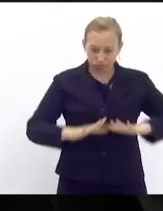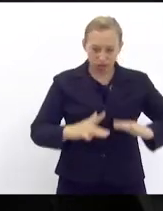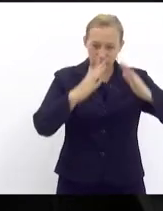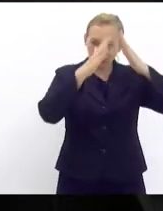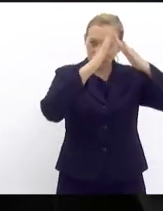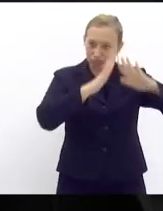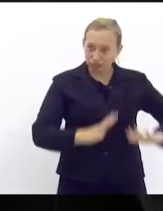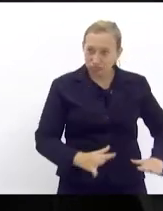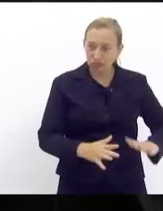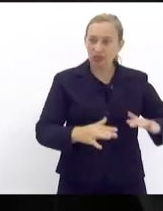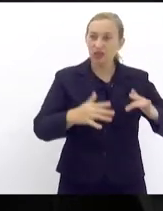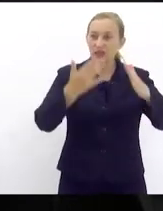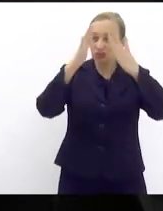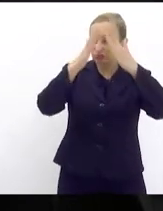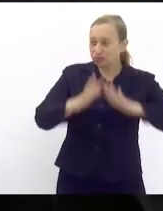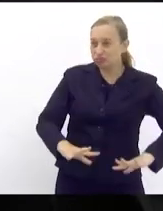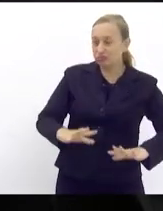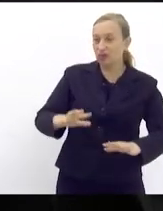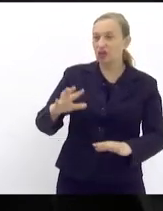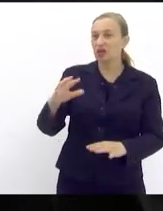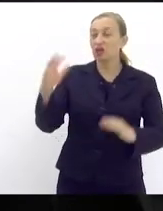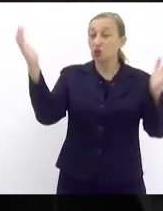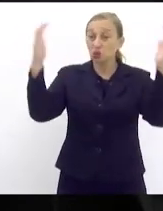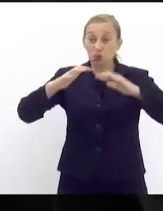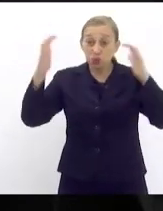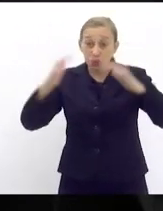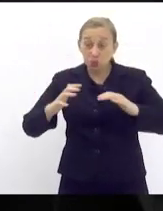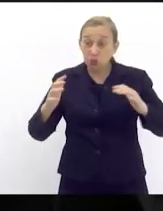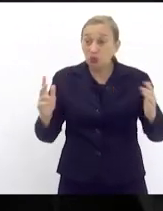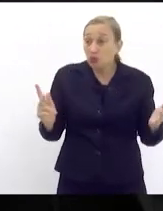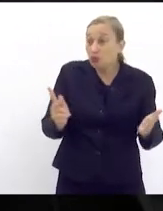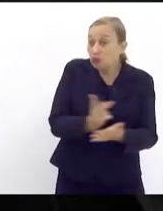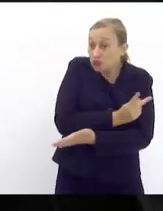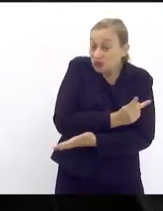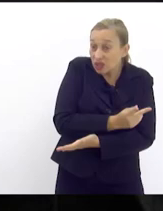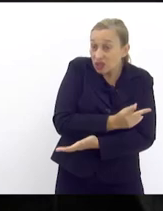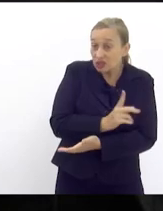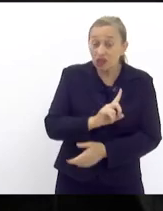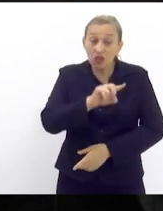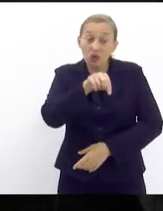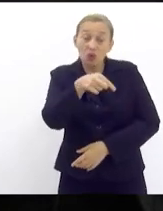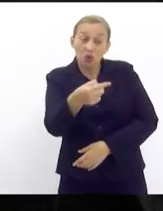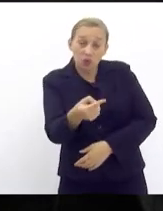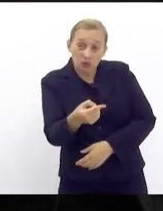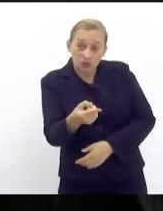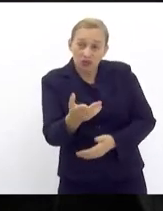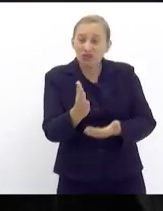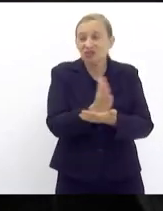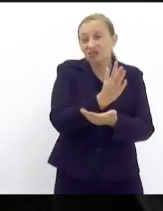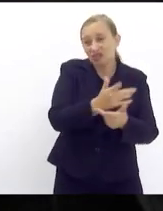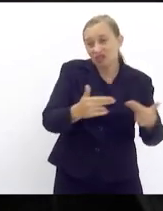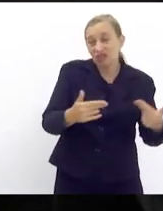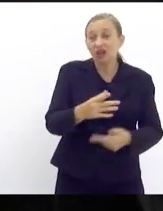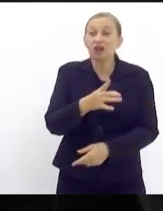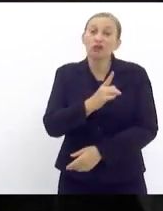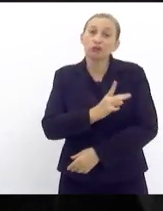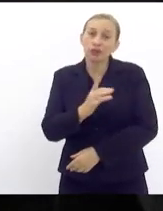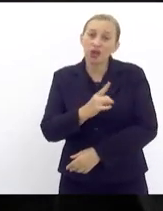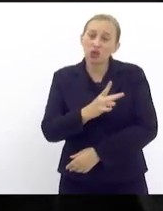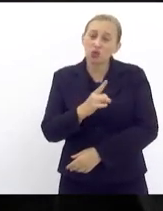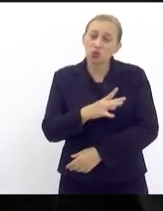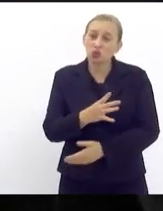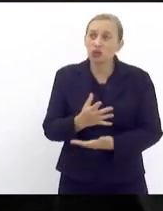ambiental que passa o mundo outras e muitas vezes os medos Deriva